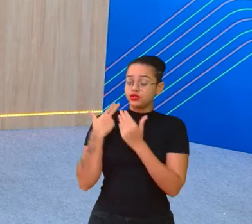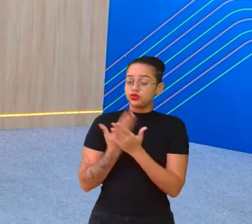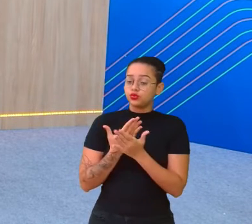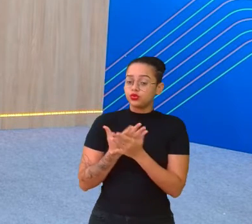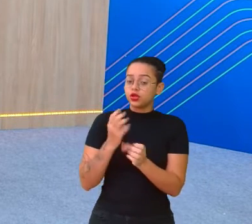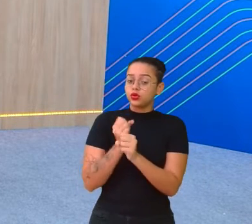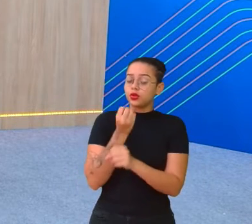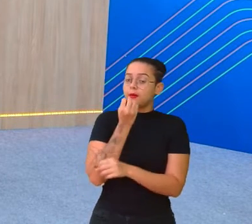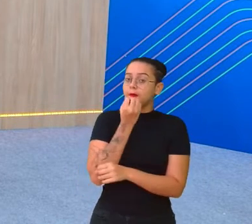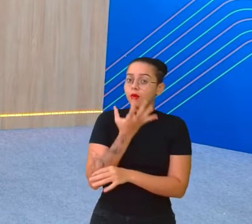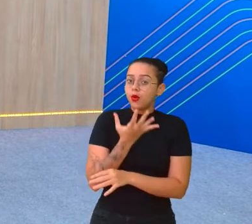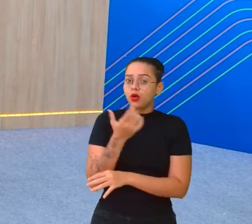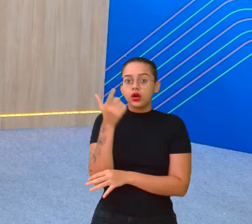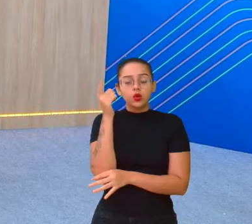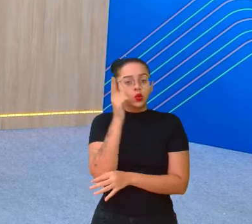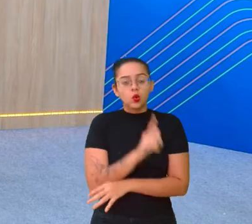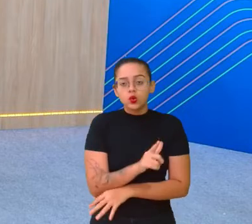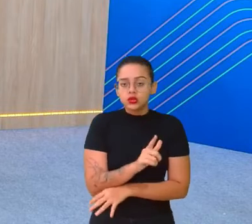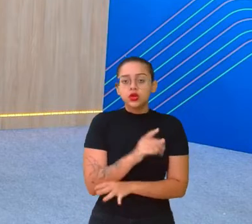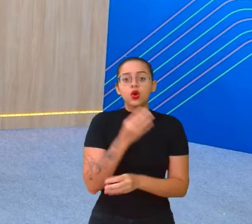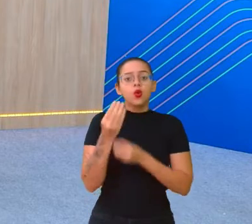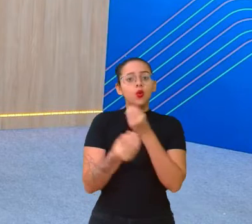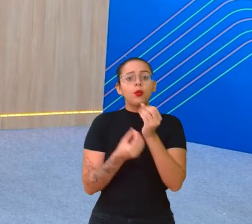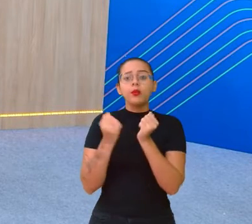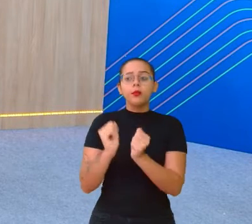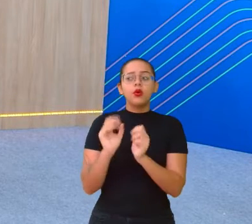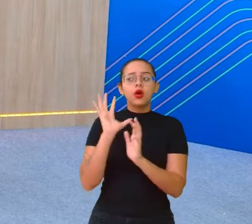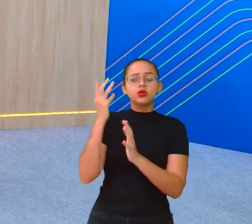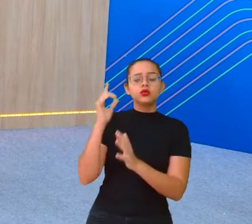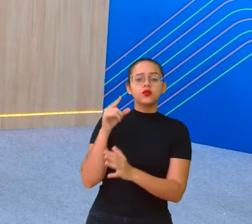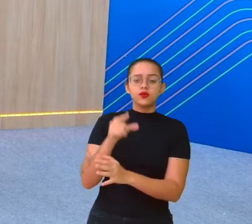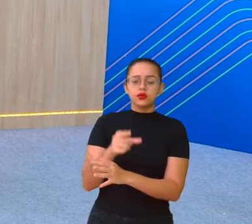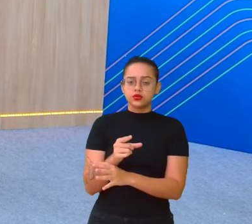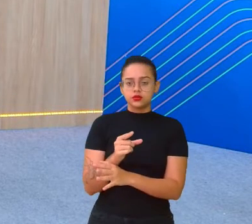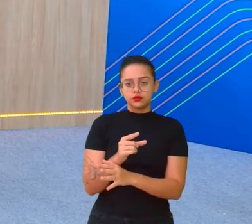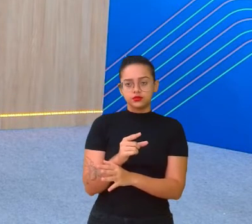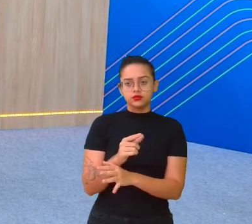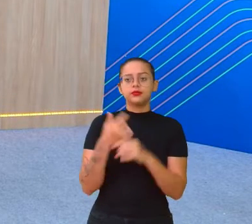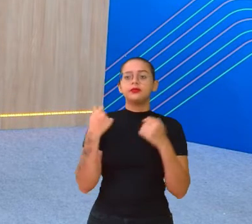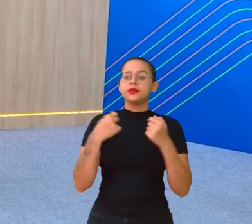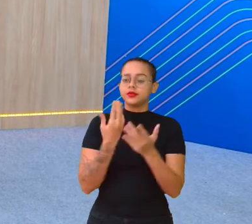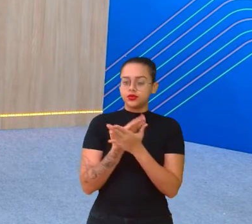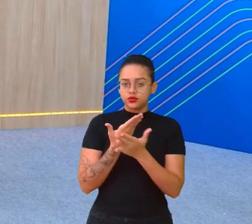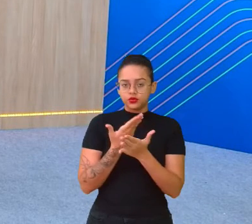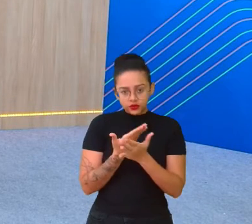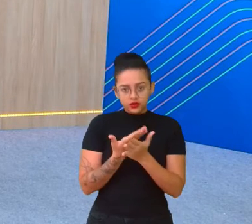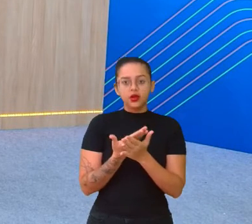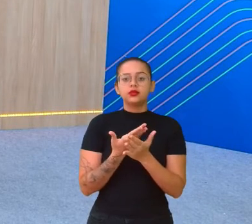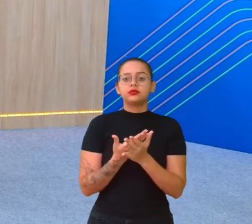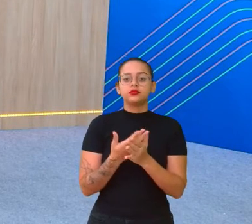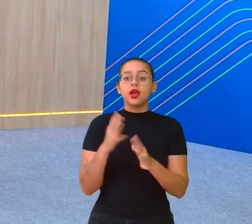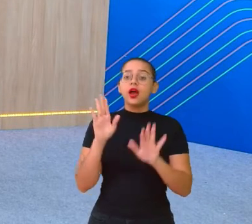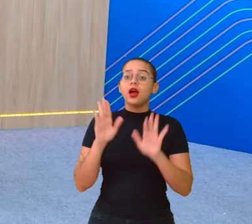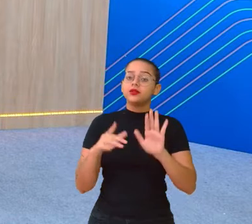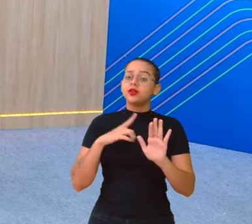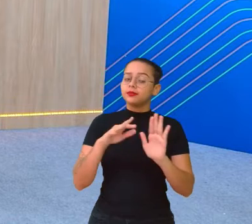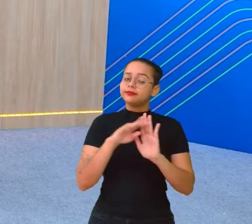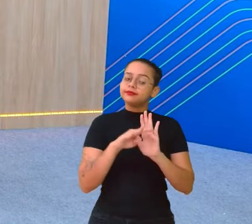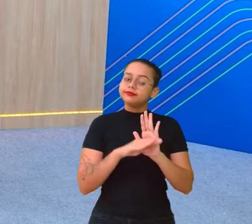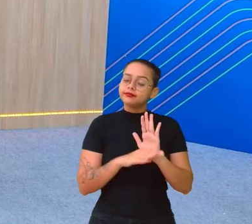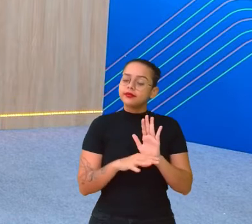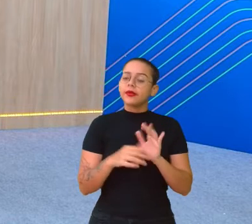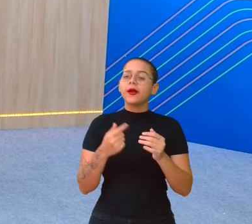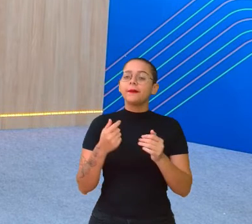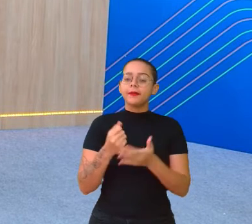tirar nota boa, e eu não estou conseguindo, como é que eu posso fazer para isso acontecer? Né? Então, muitas vezes, ter uma rotina ajuda